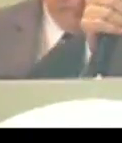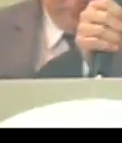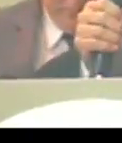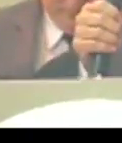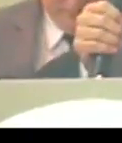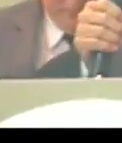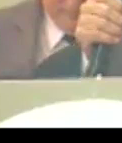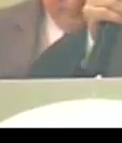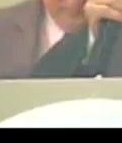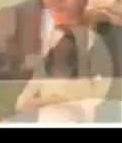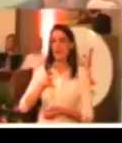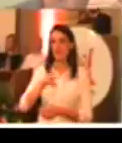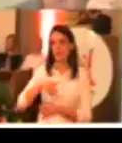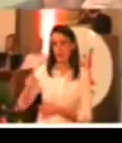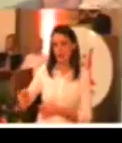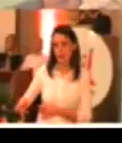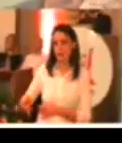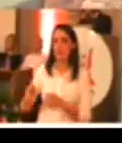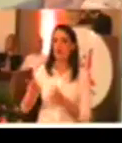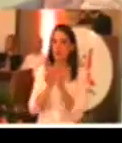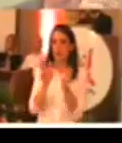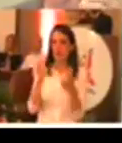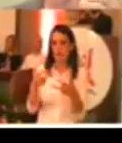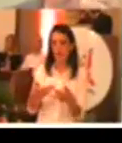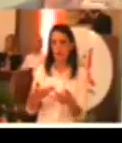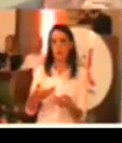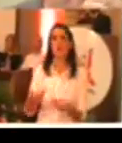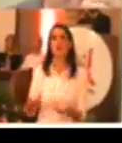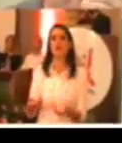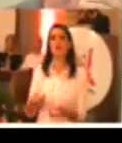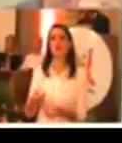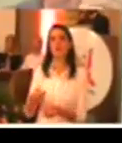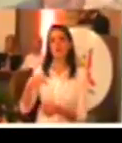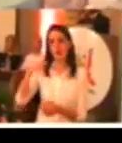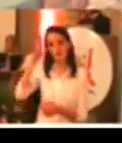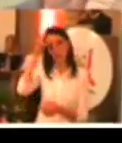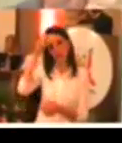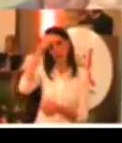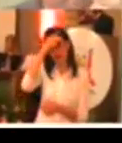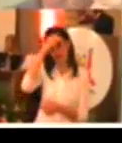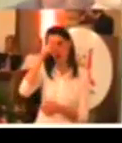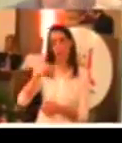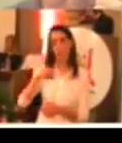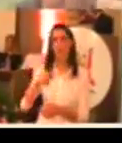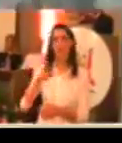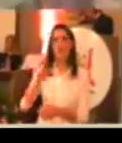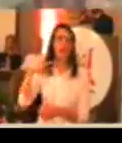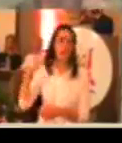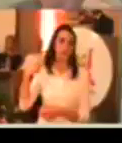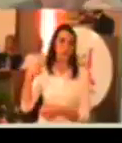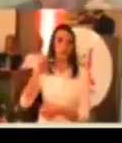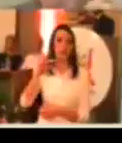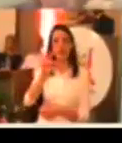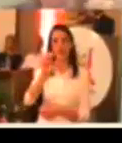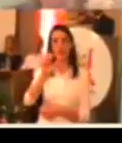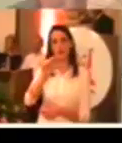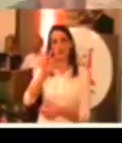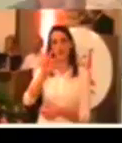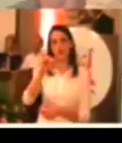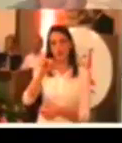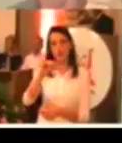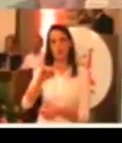Saúdo inicialmente a presidente da Câmara Municipal de Criciúma, vereadora Tati Teixeira.